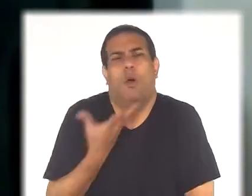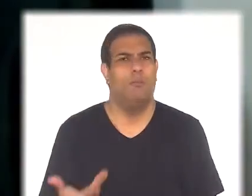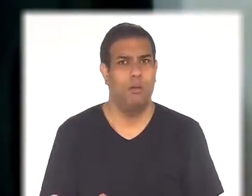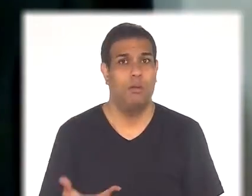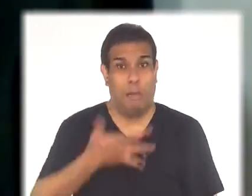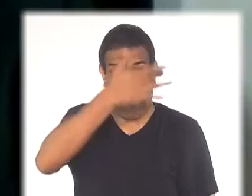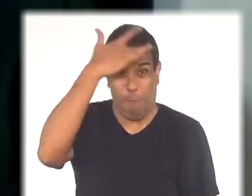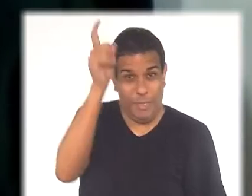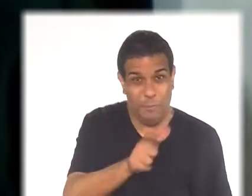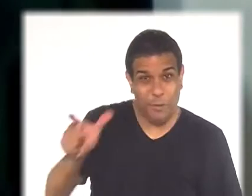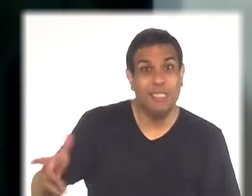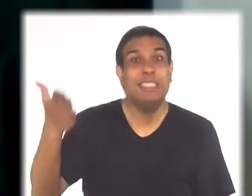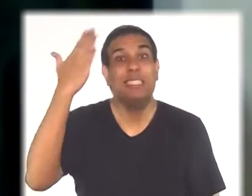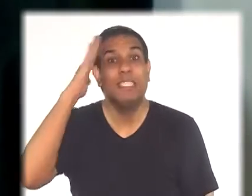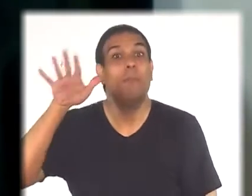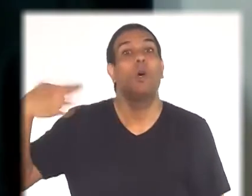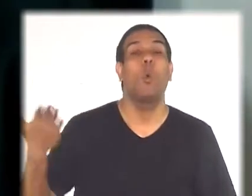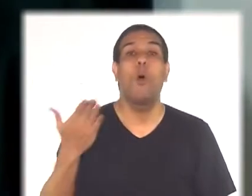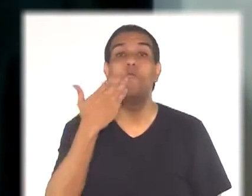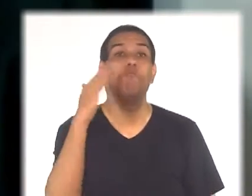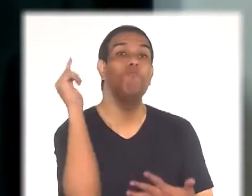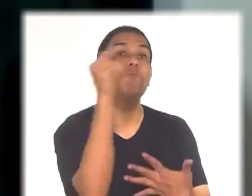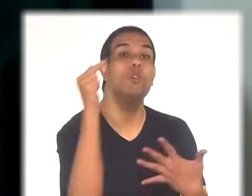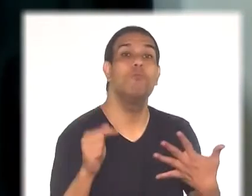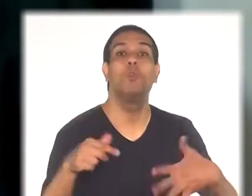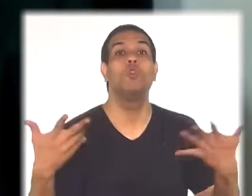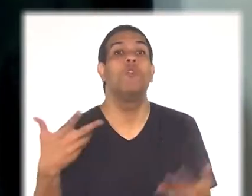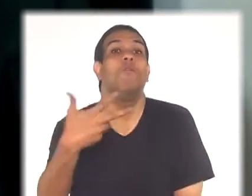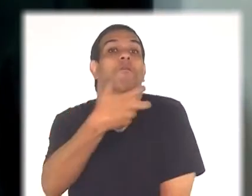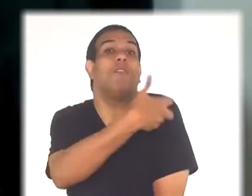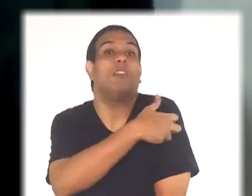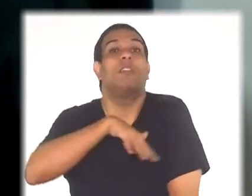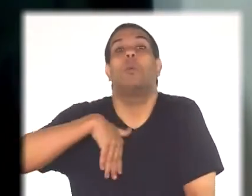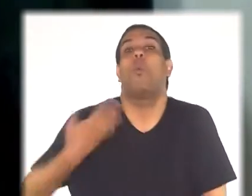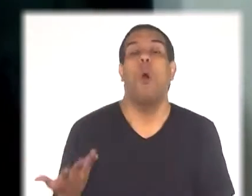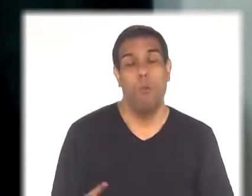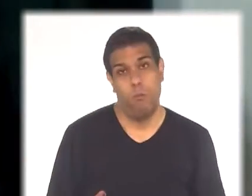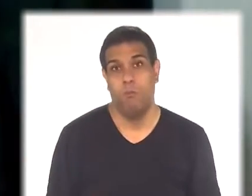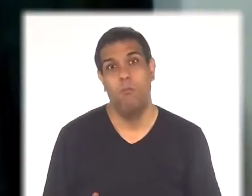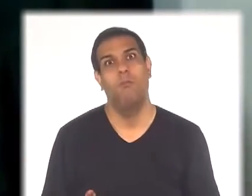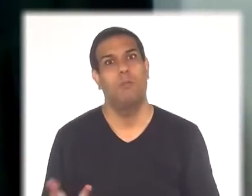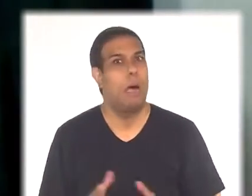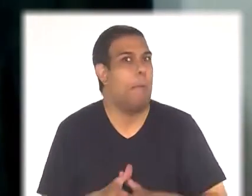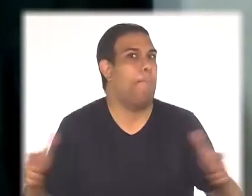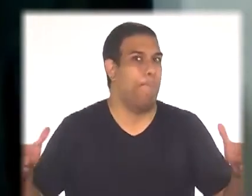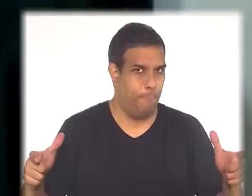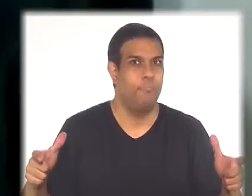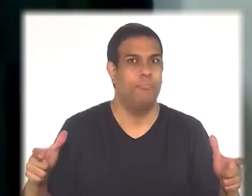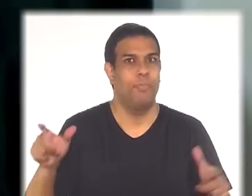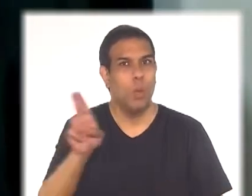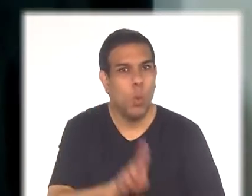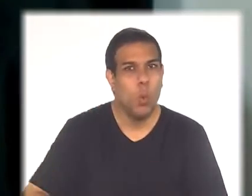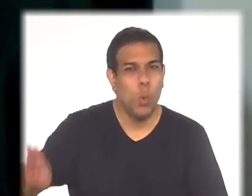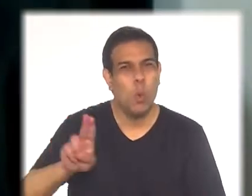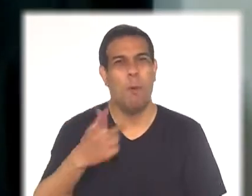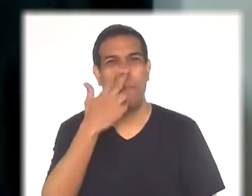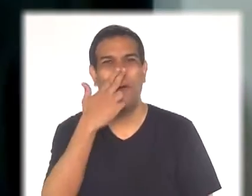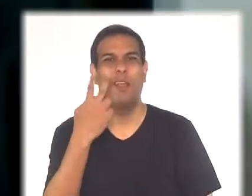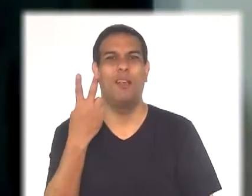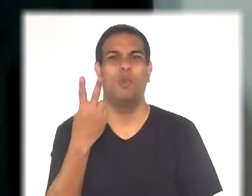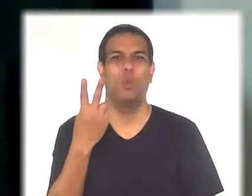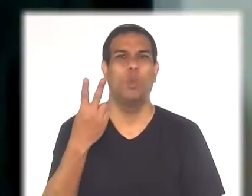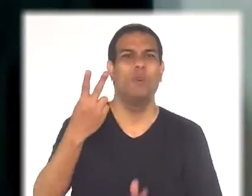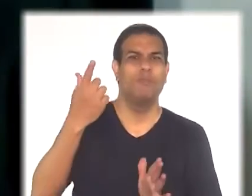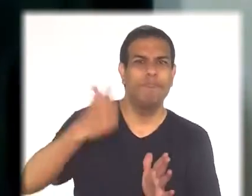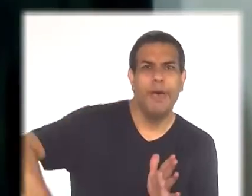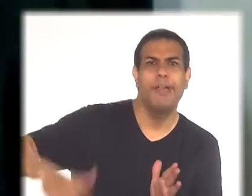Obrigatoriamente, creio que sim, até para que as pessoas possam tomar as medidas de precaução, né? Provavelmente a maioria das vacinas vão ser